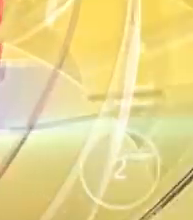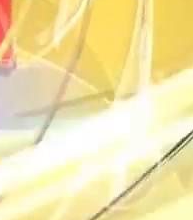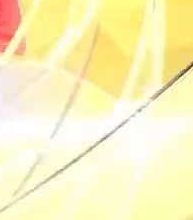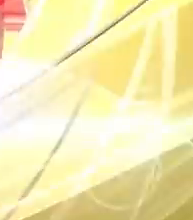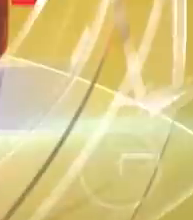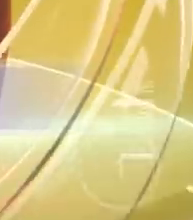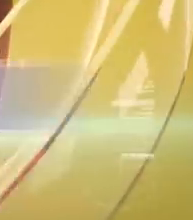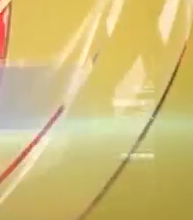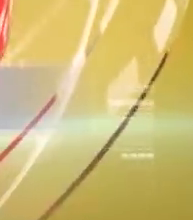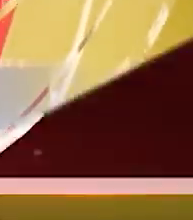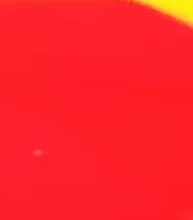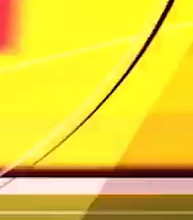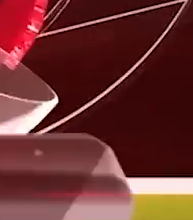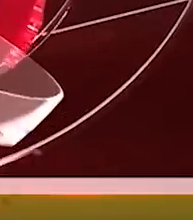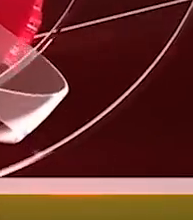Música